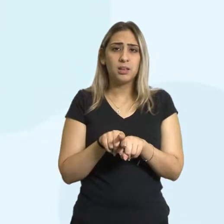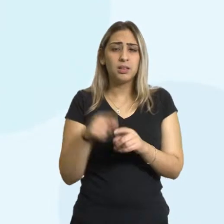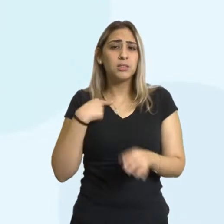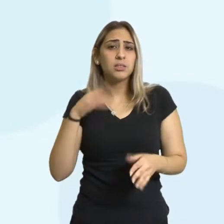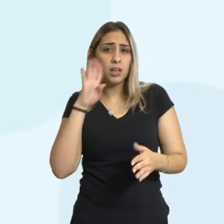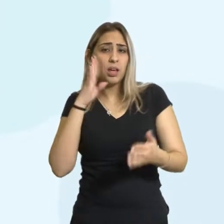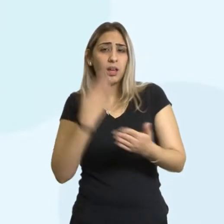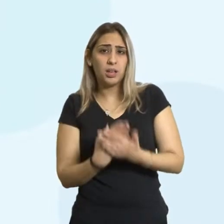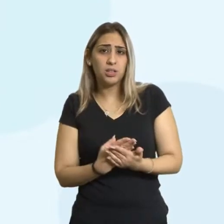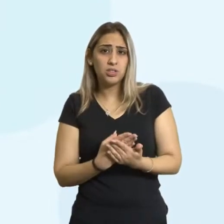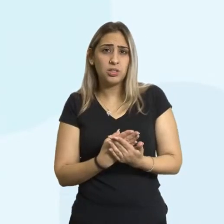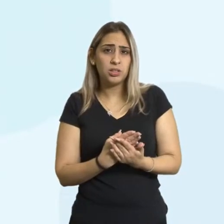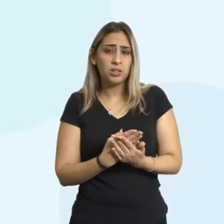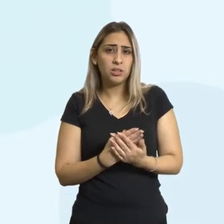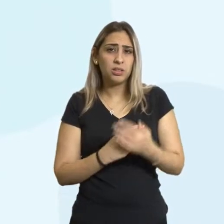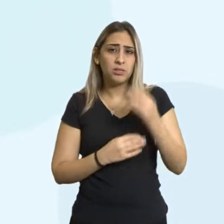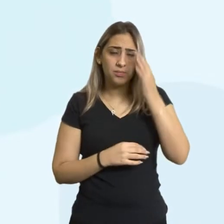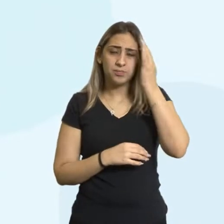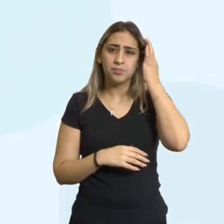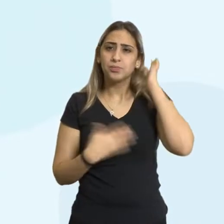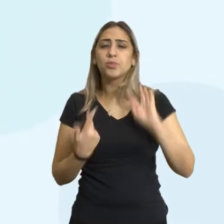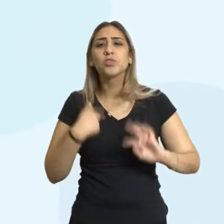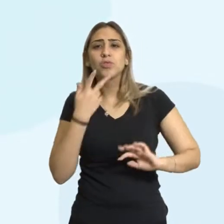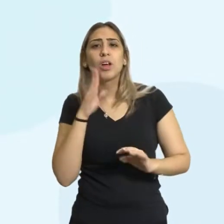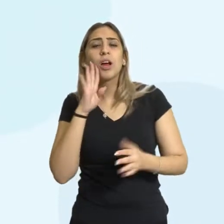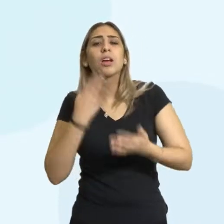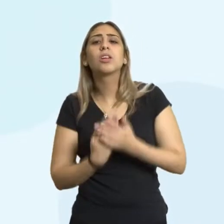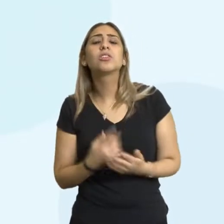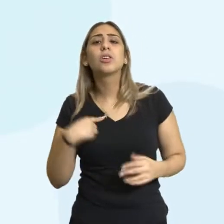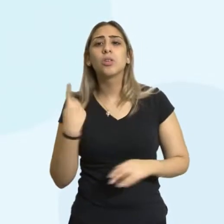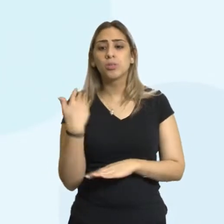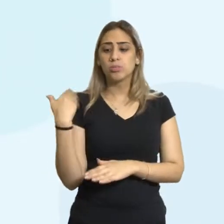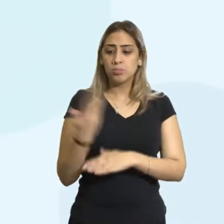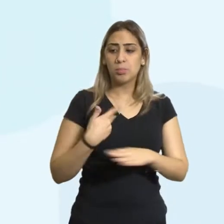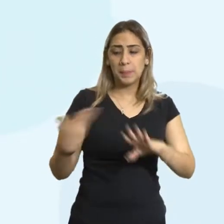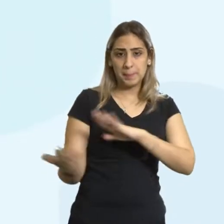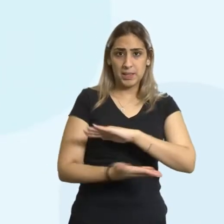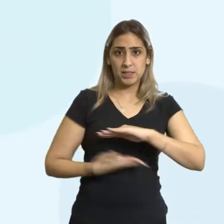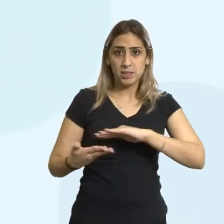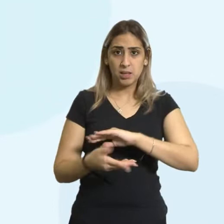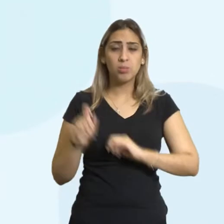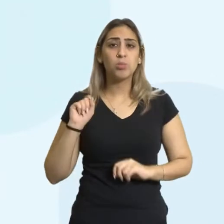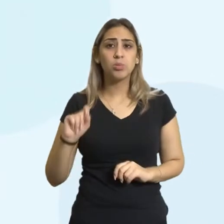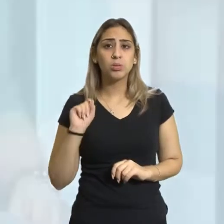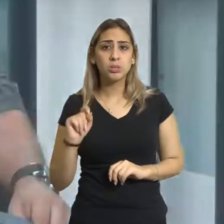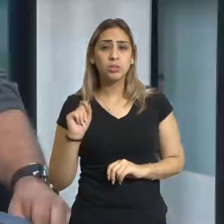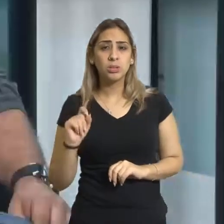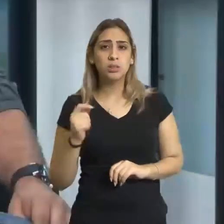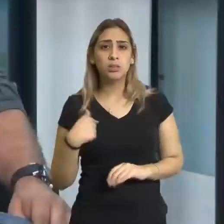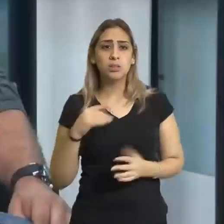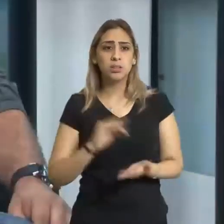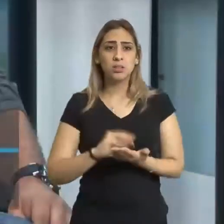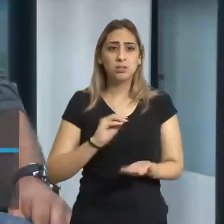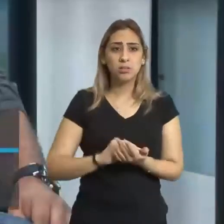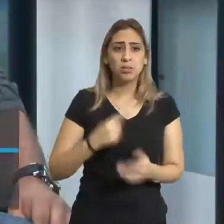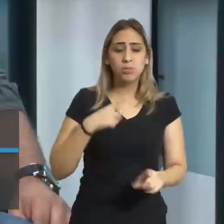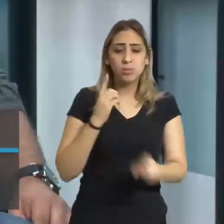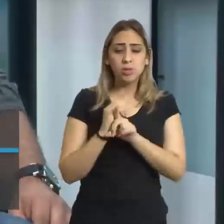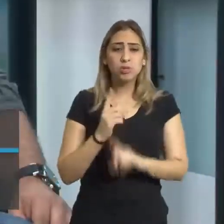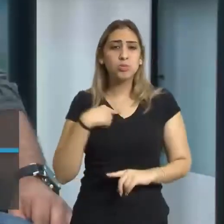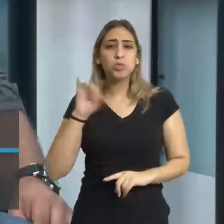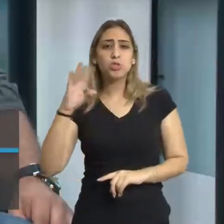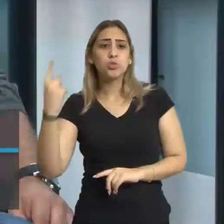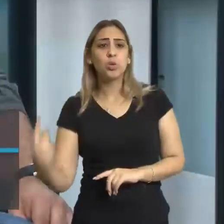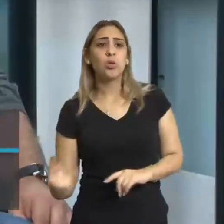acredita-se né E aí quando a gente fala acredita ser porque quando baseamos a para descobrir a arte para descobrir